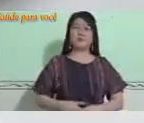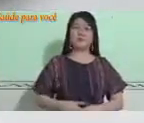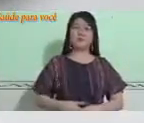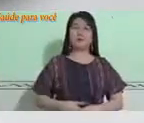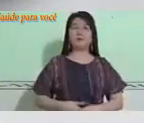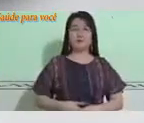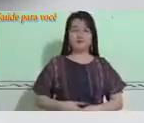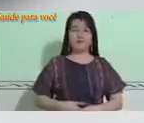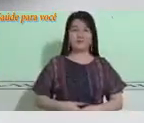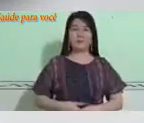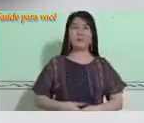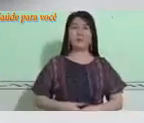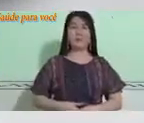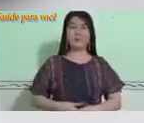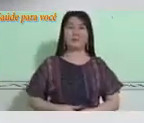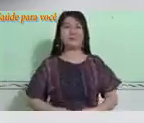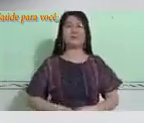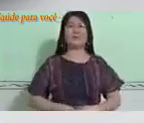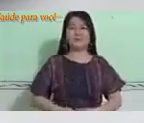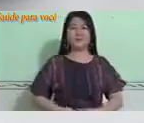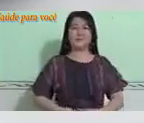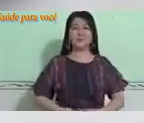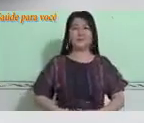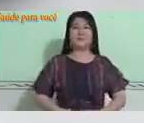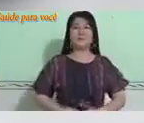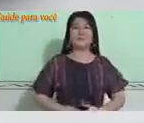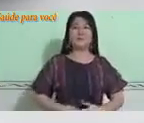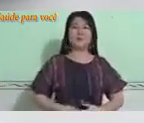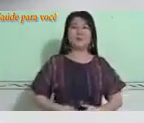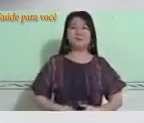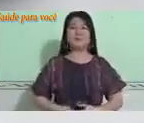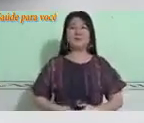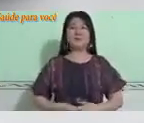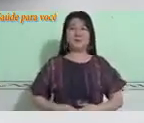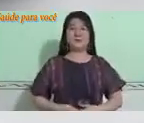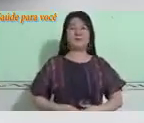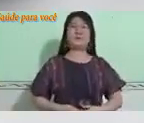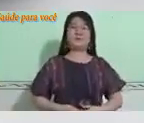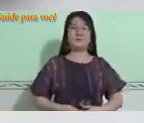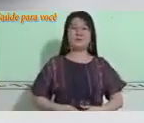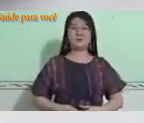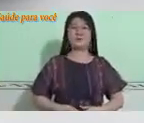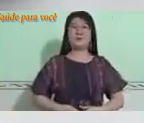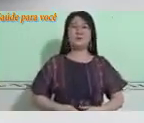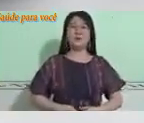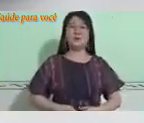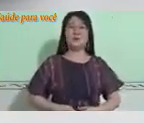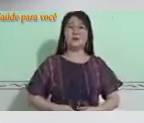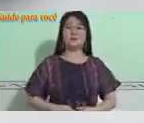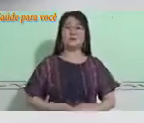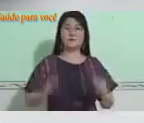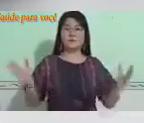15 minutos, 2 vezes ao dia, porque o frio é bom para aliviar a dor e combater a inflamação.